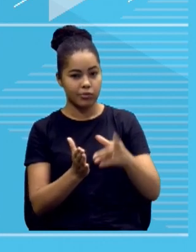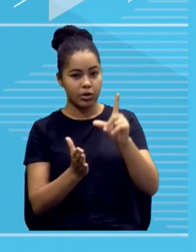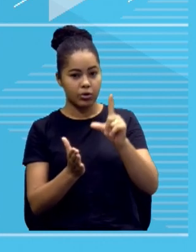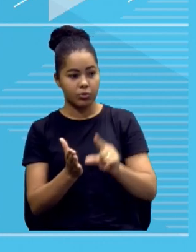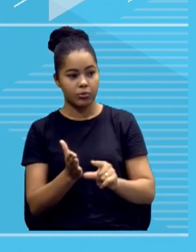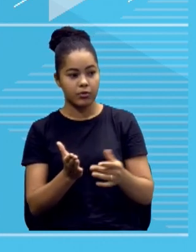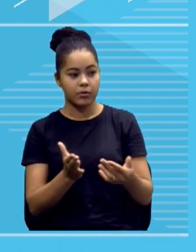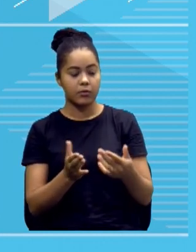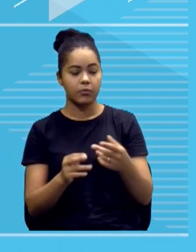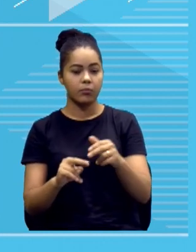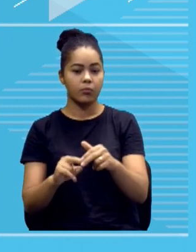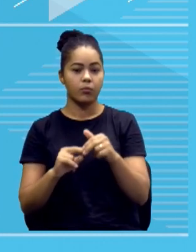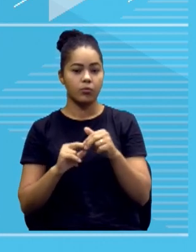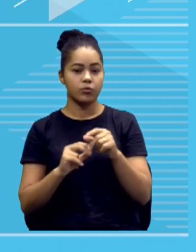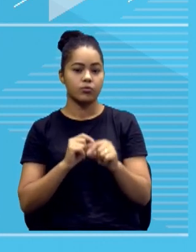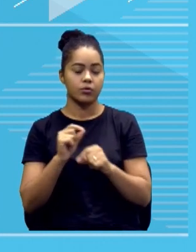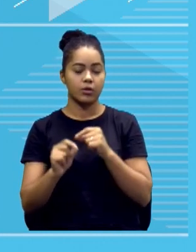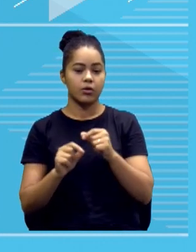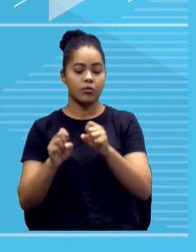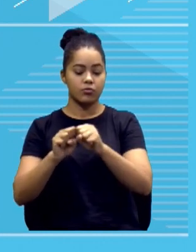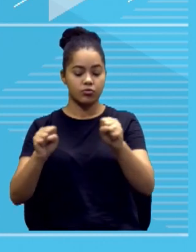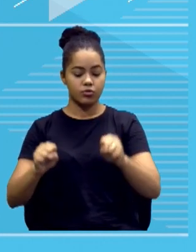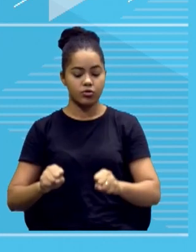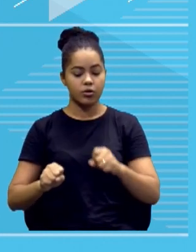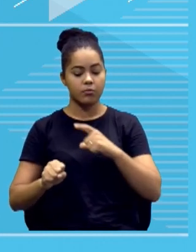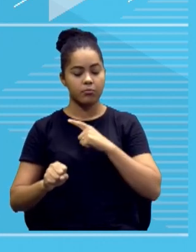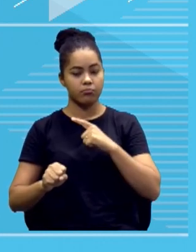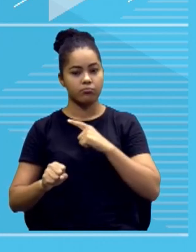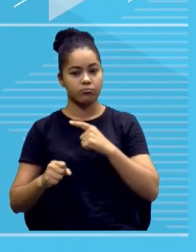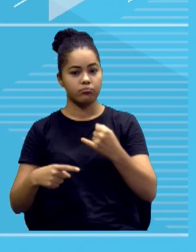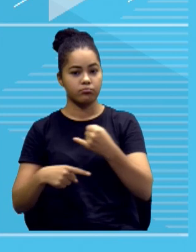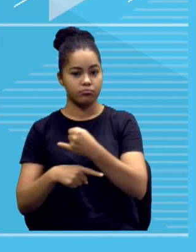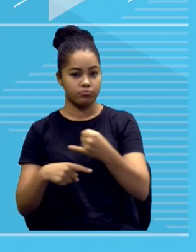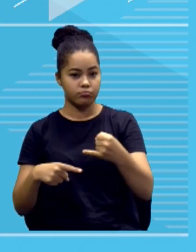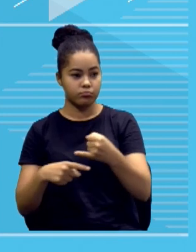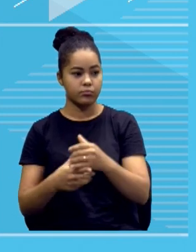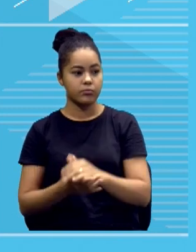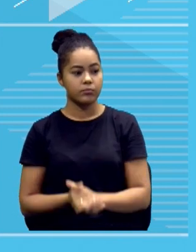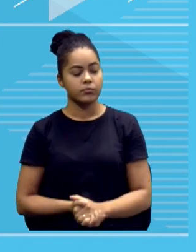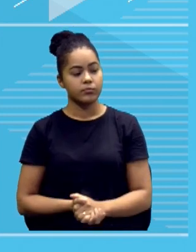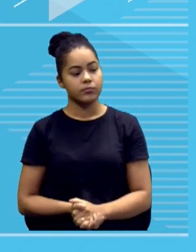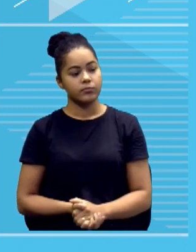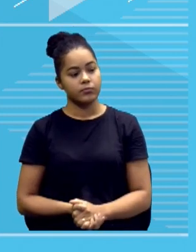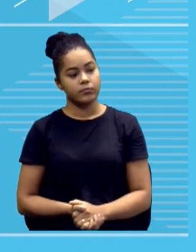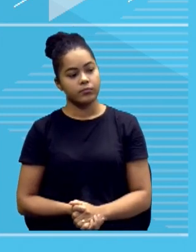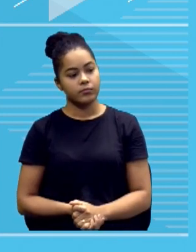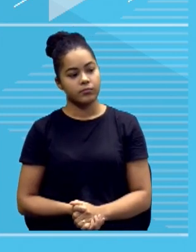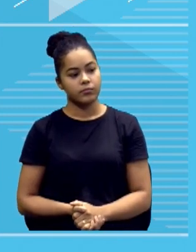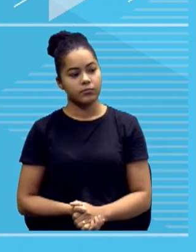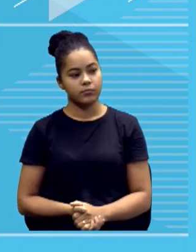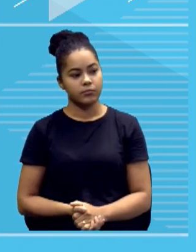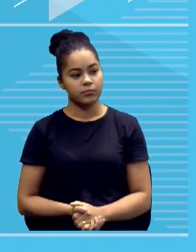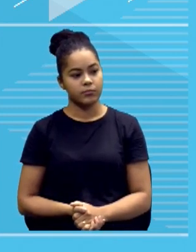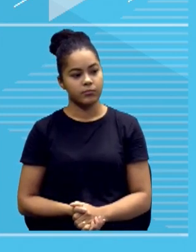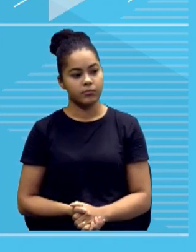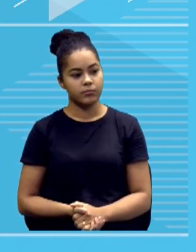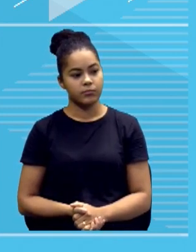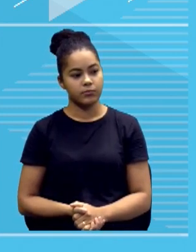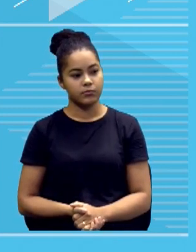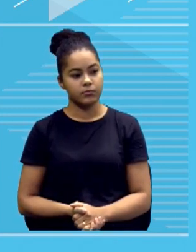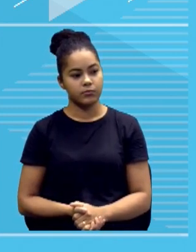sistema ali possa funcionar. Olha um tipo de exemplo aí, ó. Ao ser ligado no circuito, parte da energia gerada